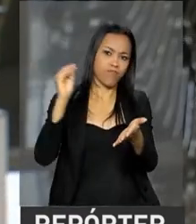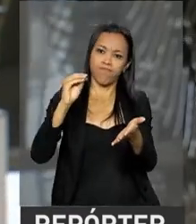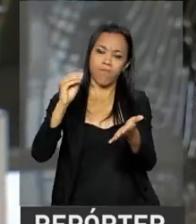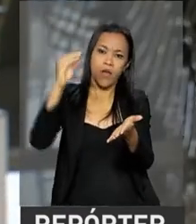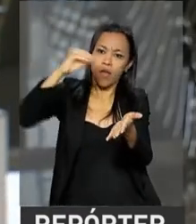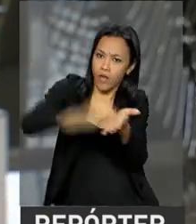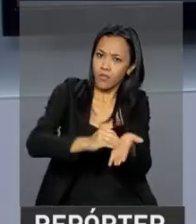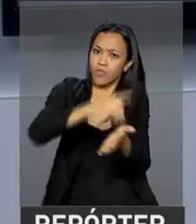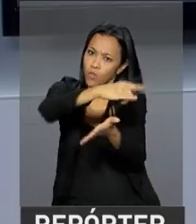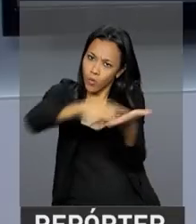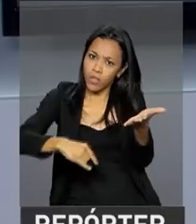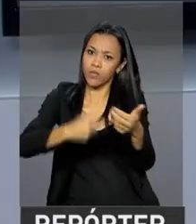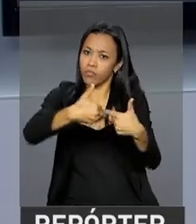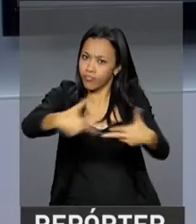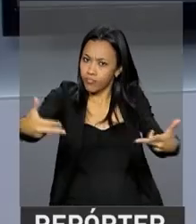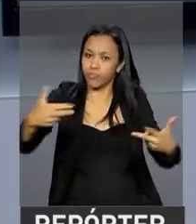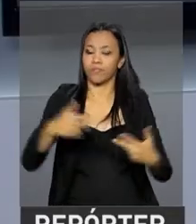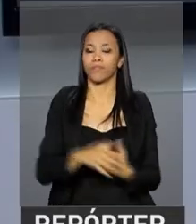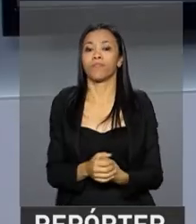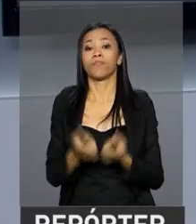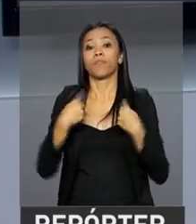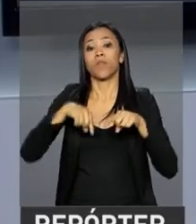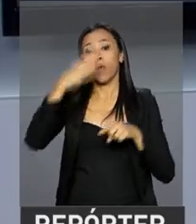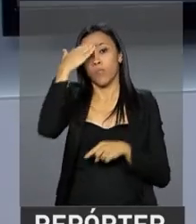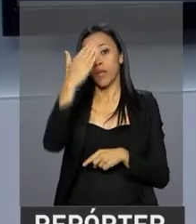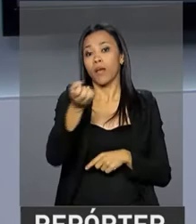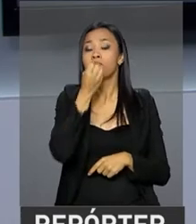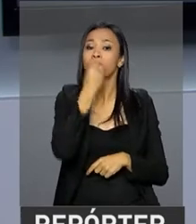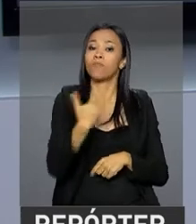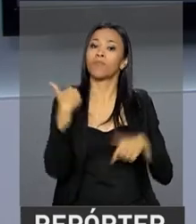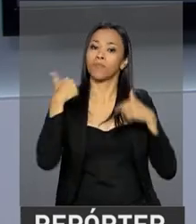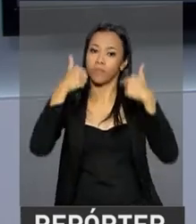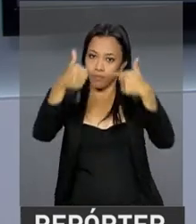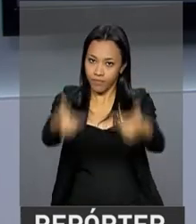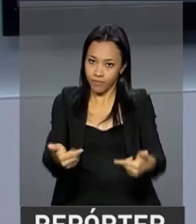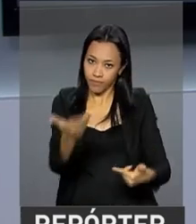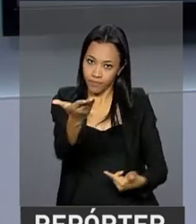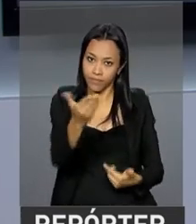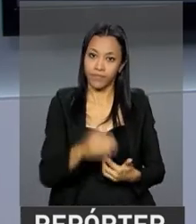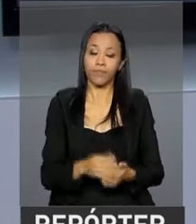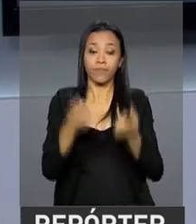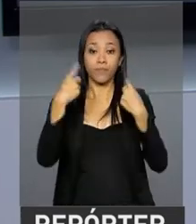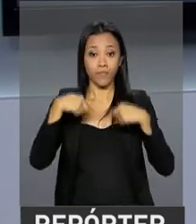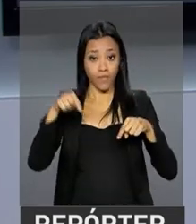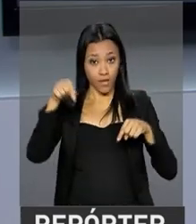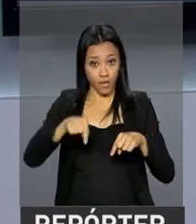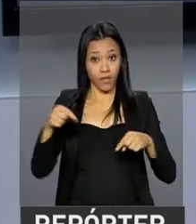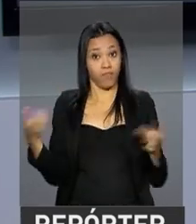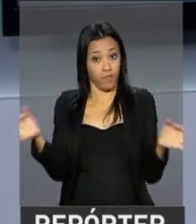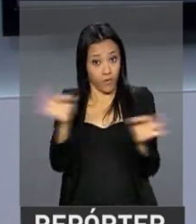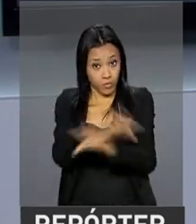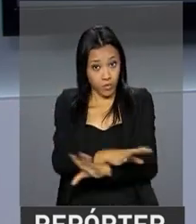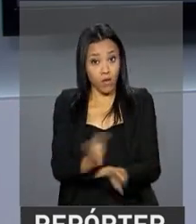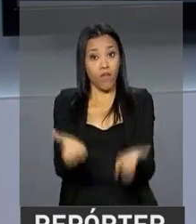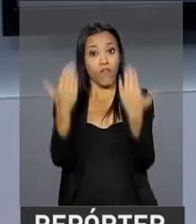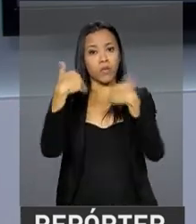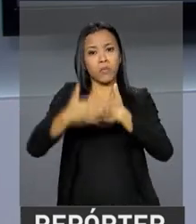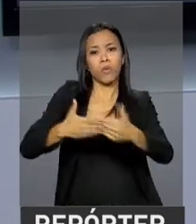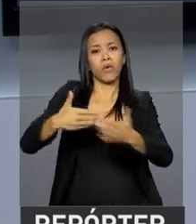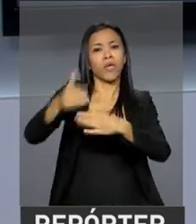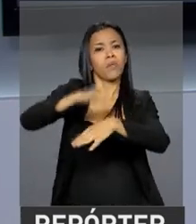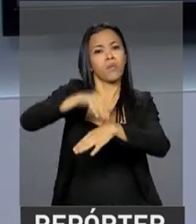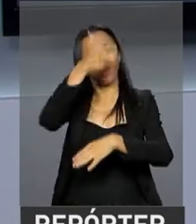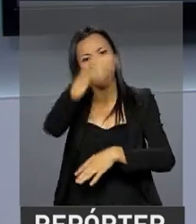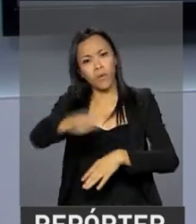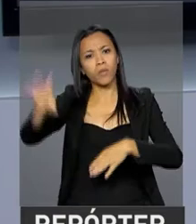é com você. Obrigada, Thaísa, pelas suas informações. Bom trabalho para você aí no Palácio do Planalto. E o repórter NBR fica por aqui. Voltamos a qualquer